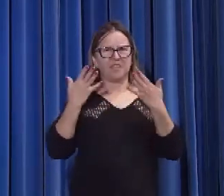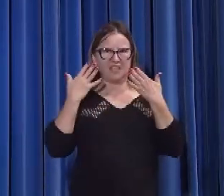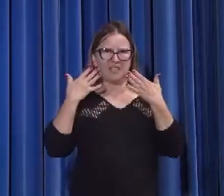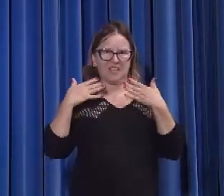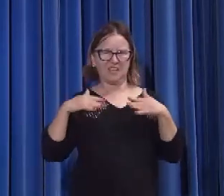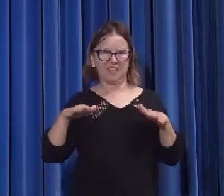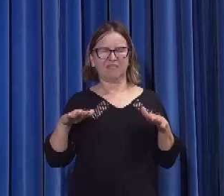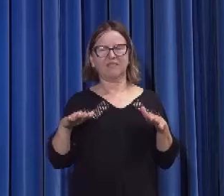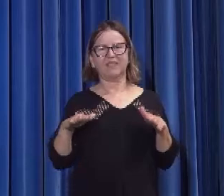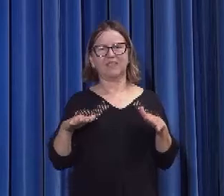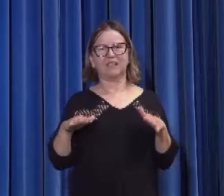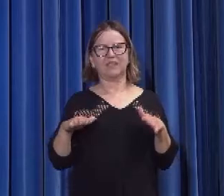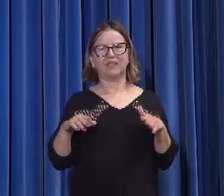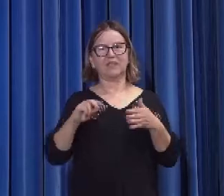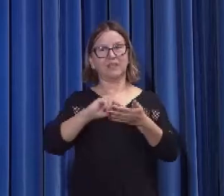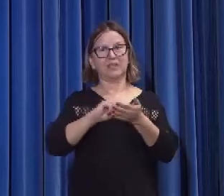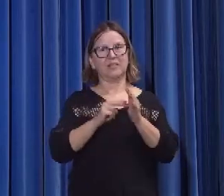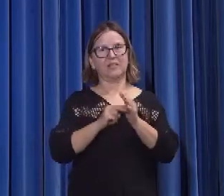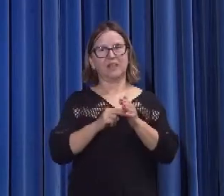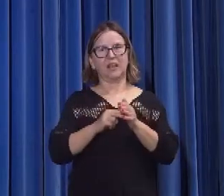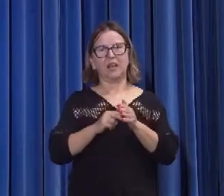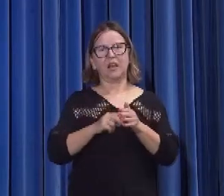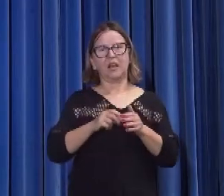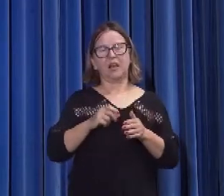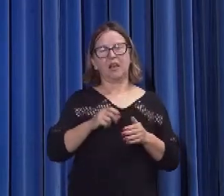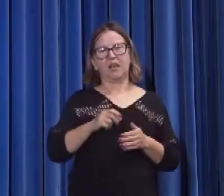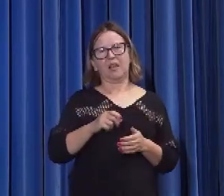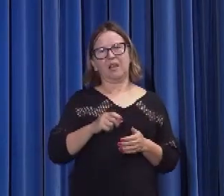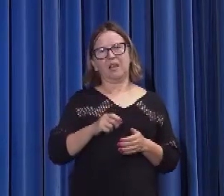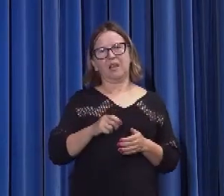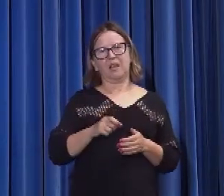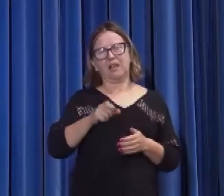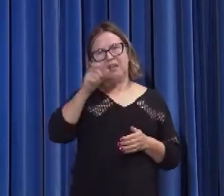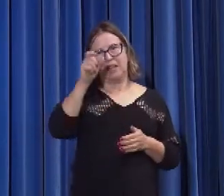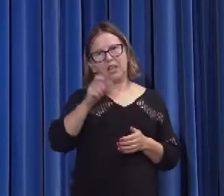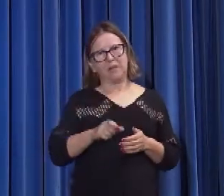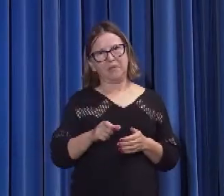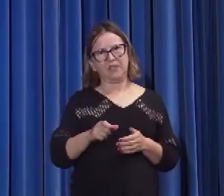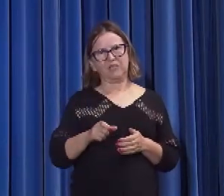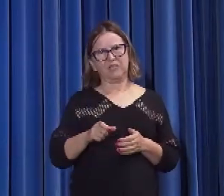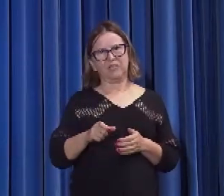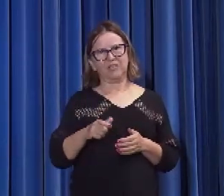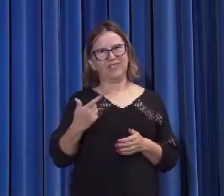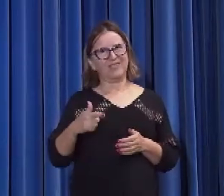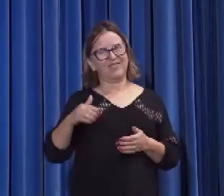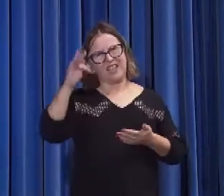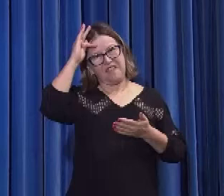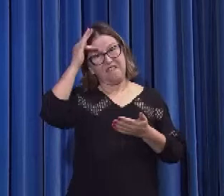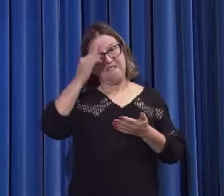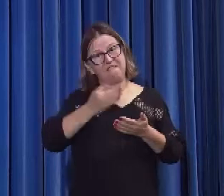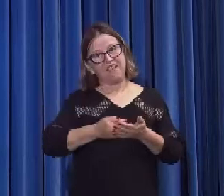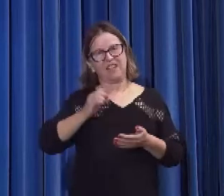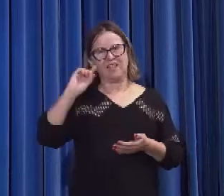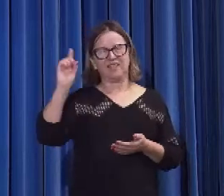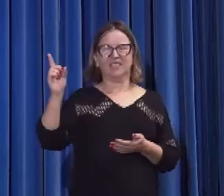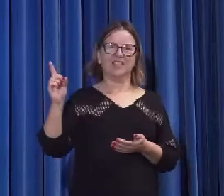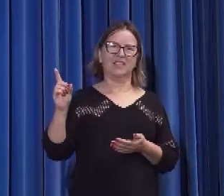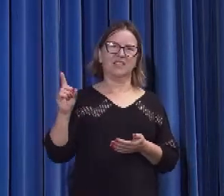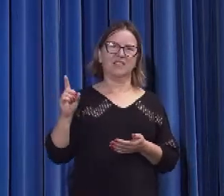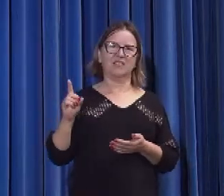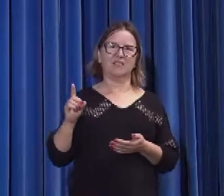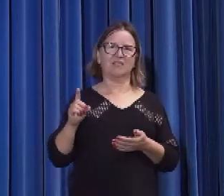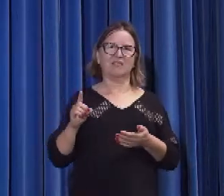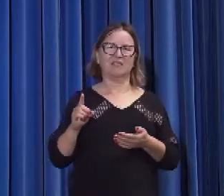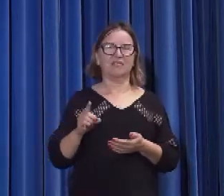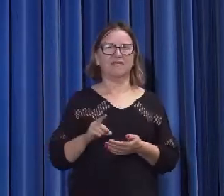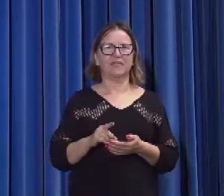que não deposita a sua confiança ou a sua fé em Deus, conta apenas o quê? Consigo mesmo, na